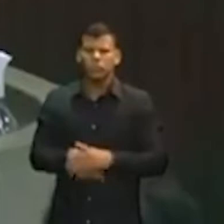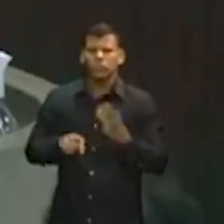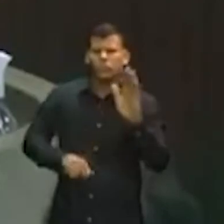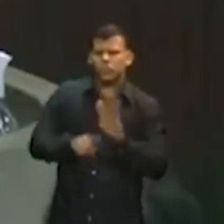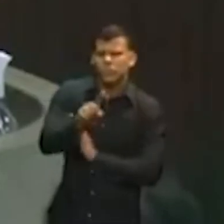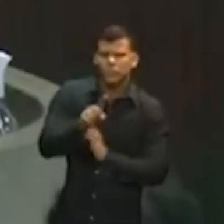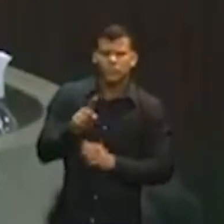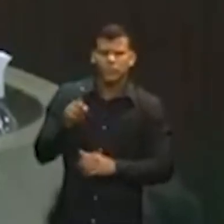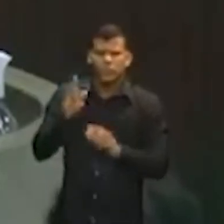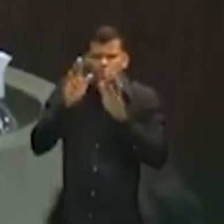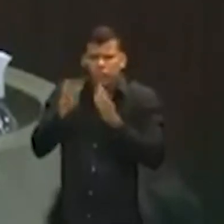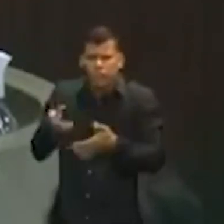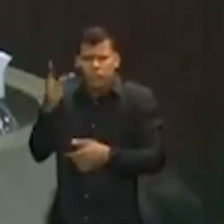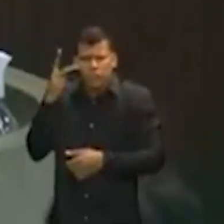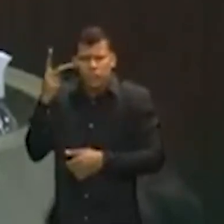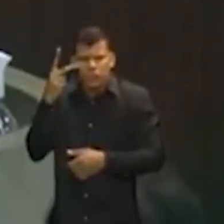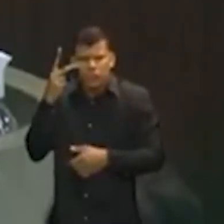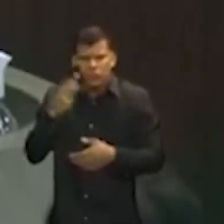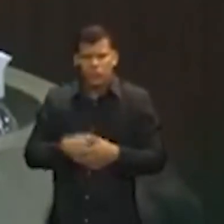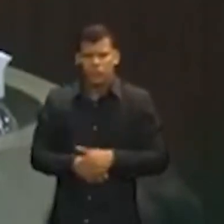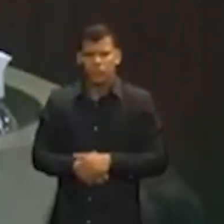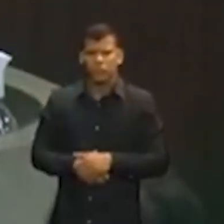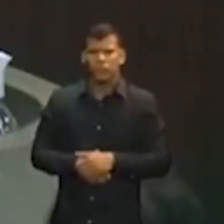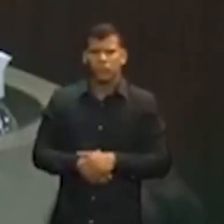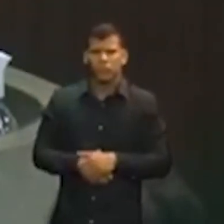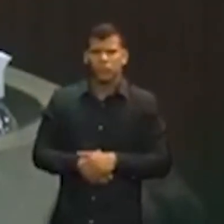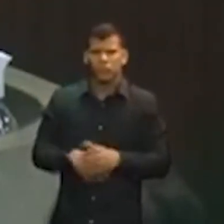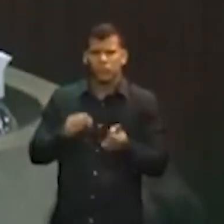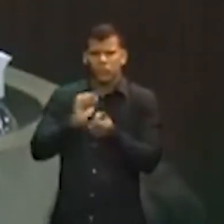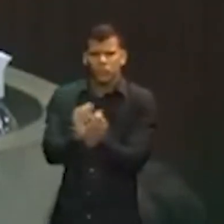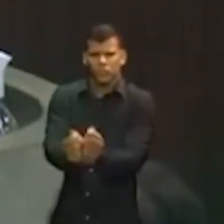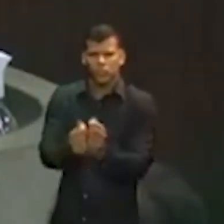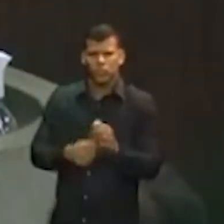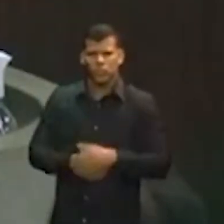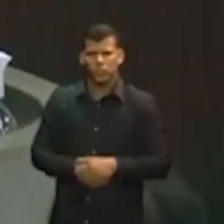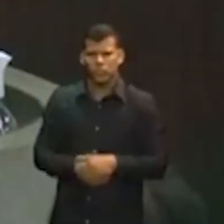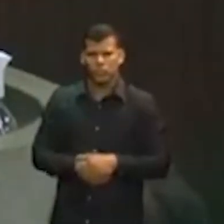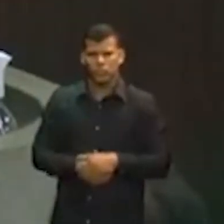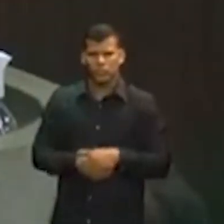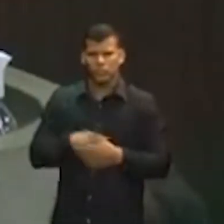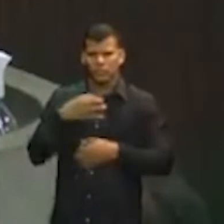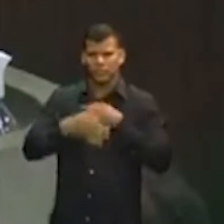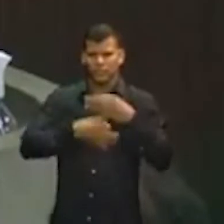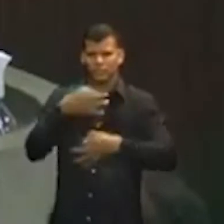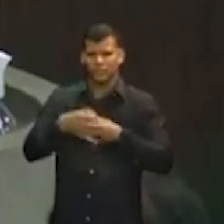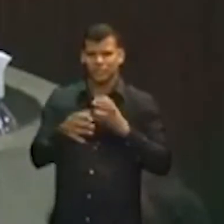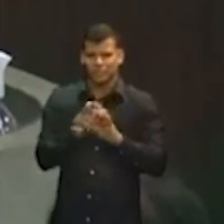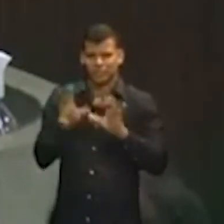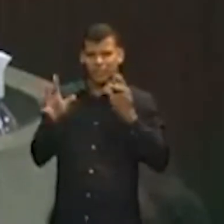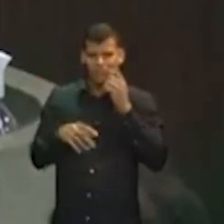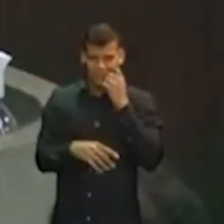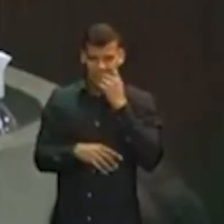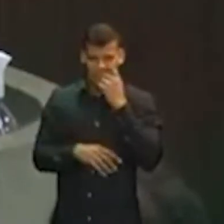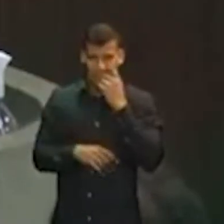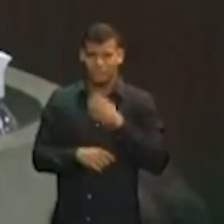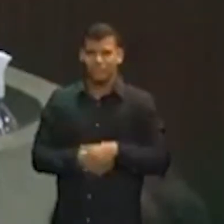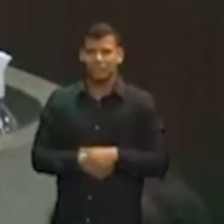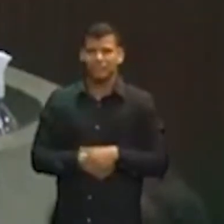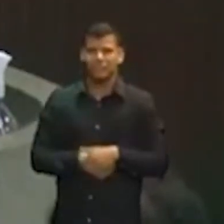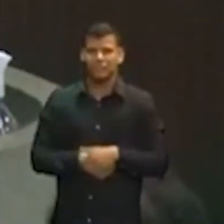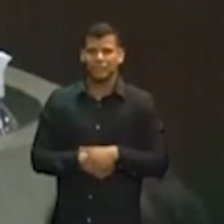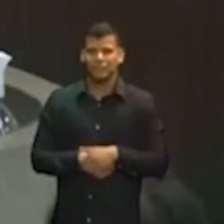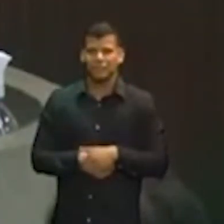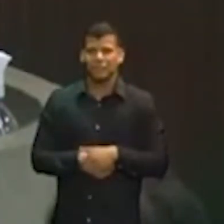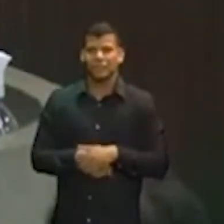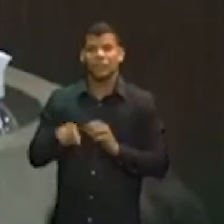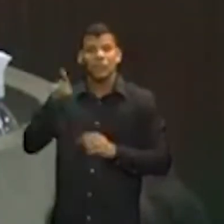o Foro de São Paulo? Vão escravizar todos vocês. Vão acabar com isso aqui. Vão acabar com as assembleias legislativas, vão fazer o que